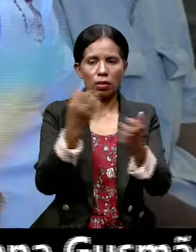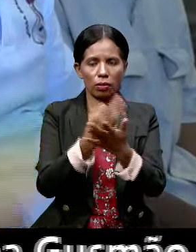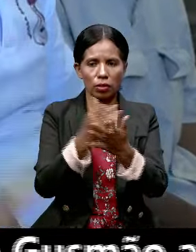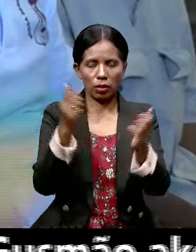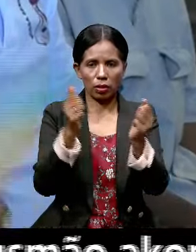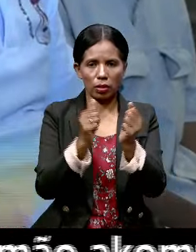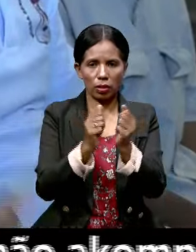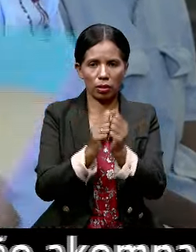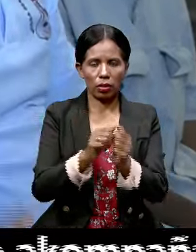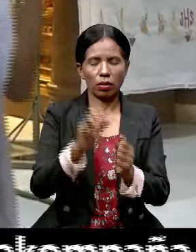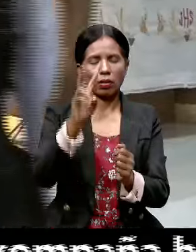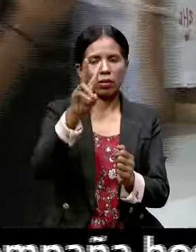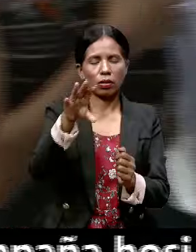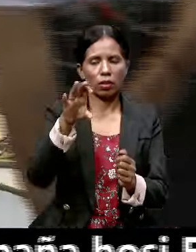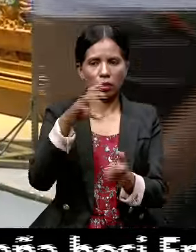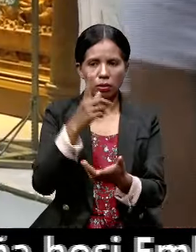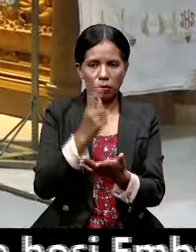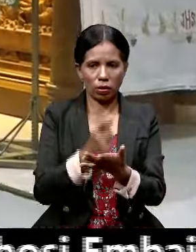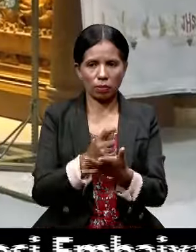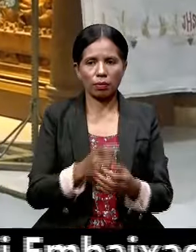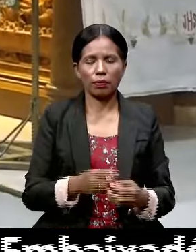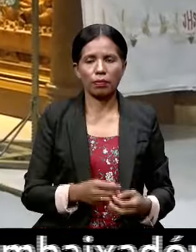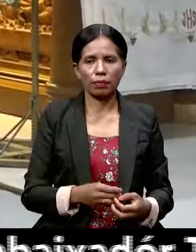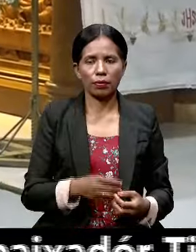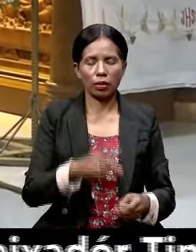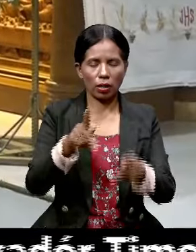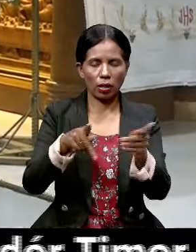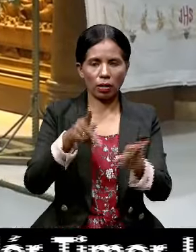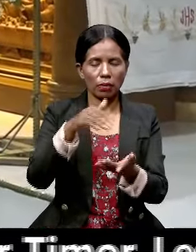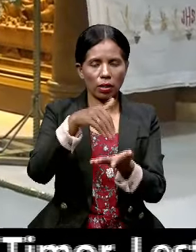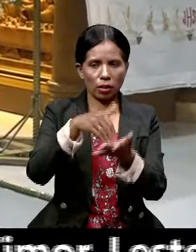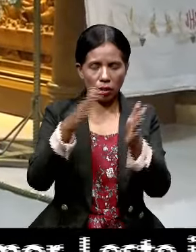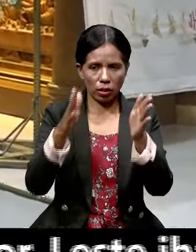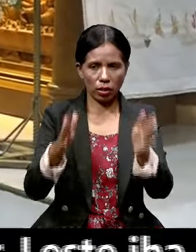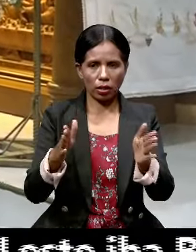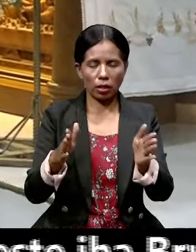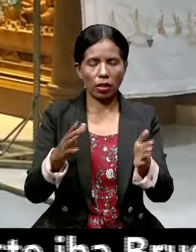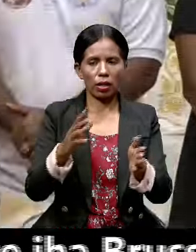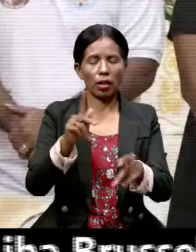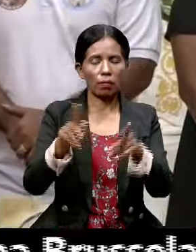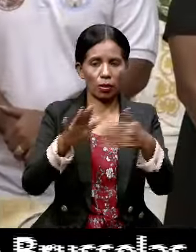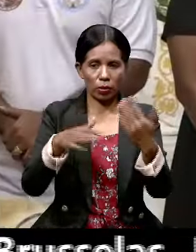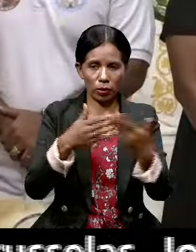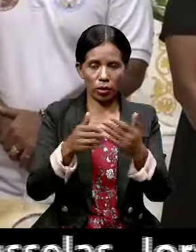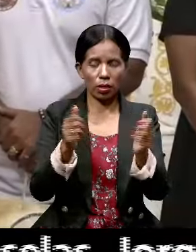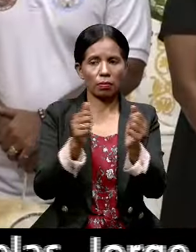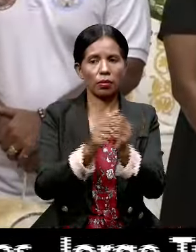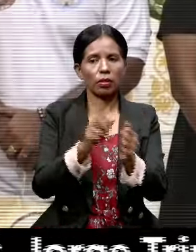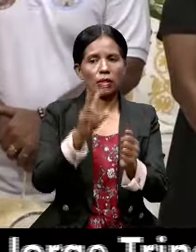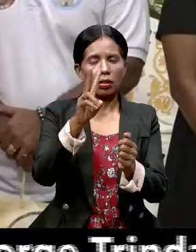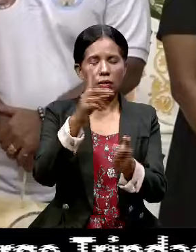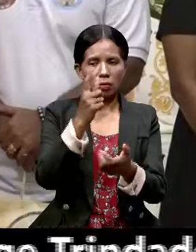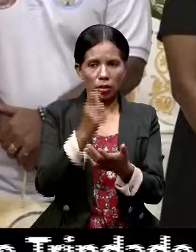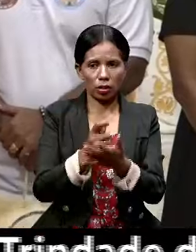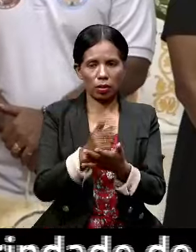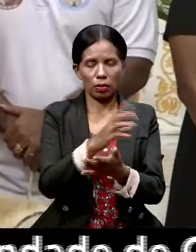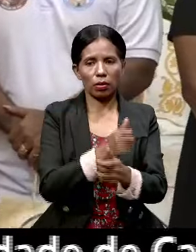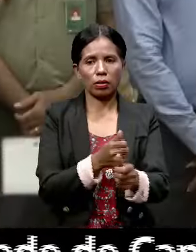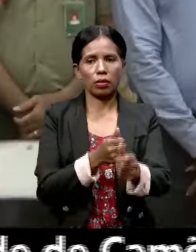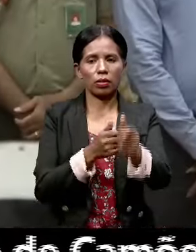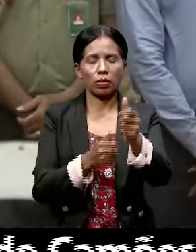Rio Atos, Rua Racim. Total Sarani Centro Pastoral Bairro Pité Hamoduk Rihun Rua Resin, baseia